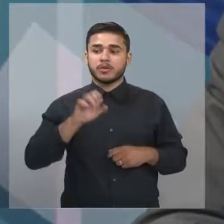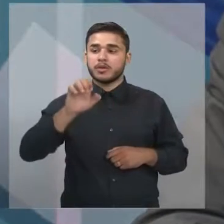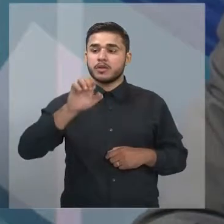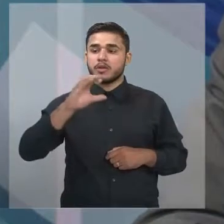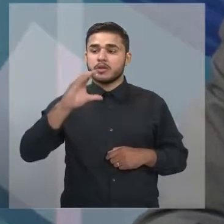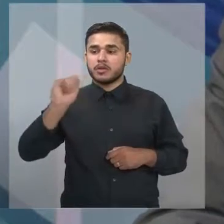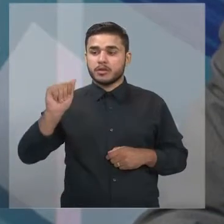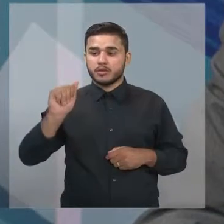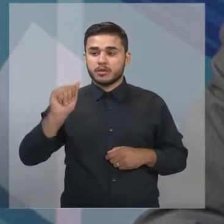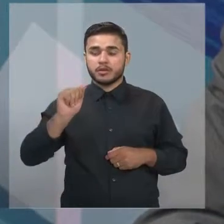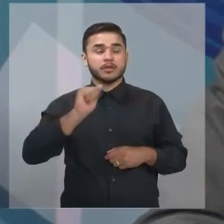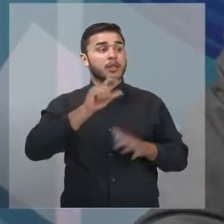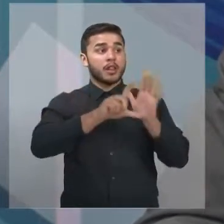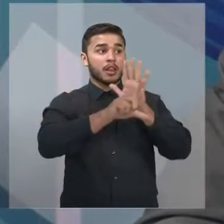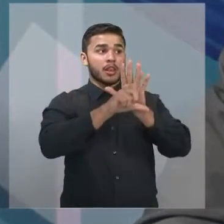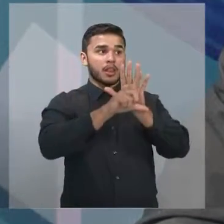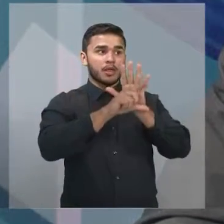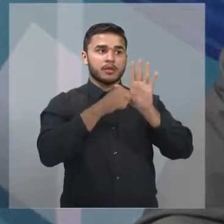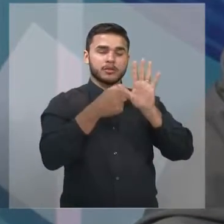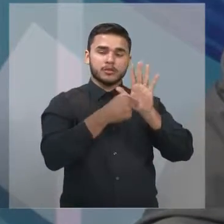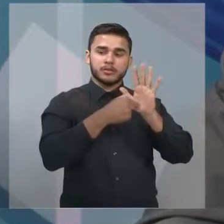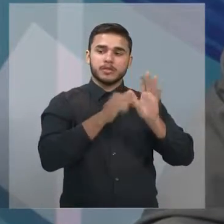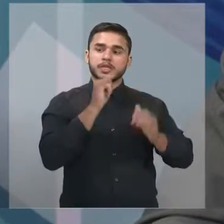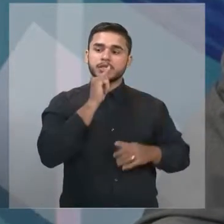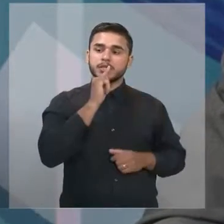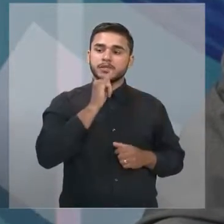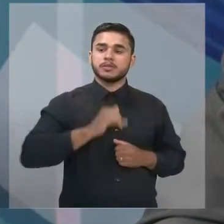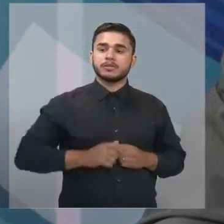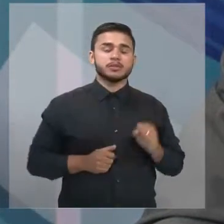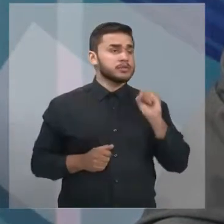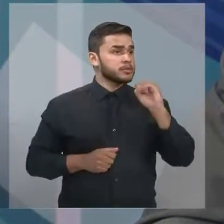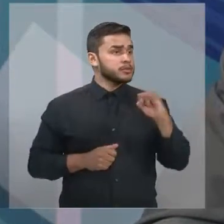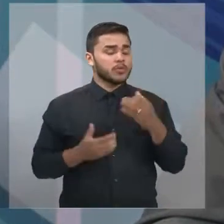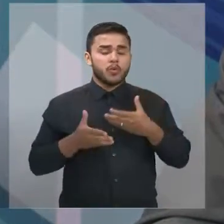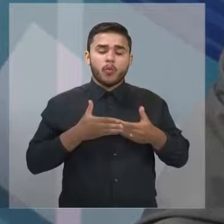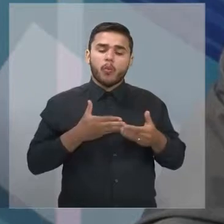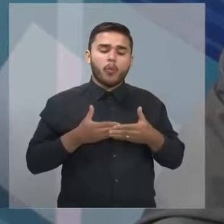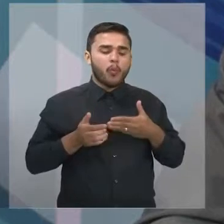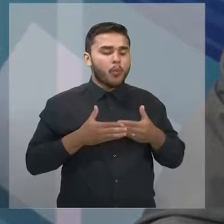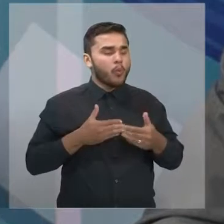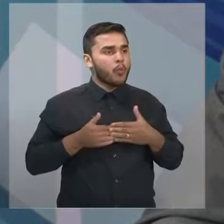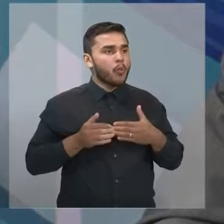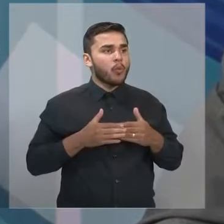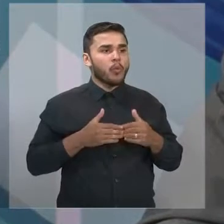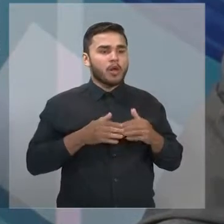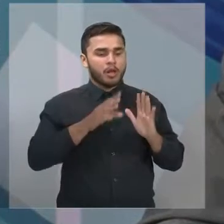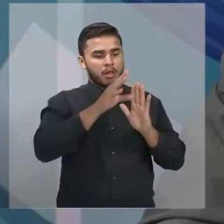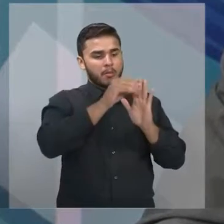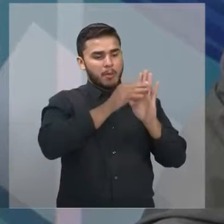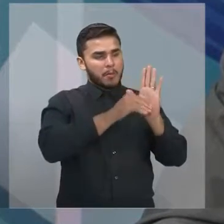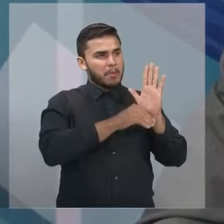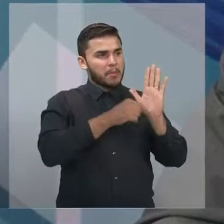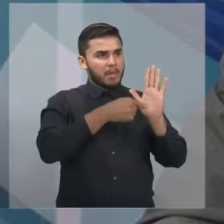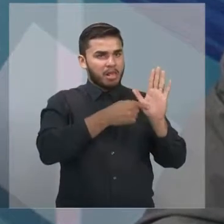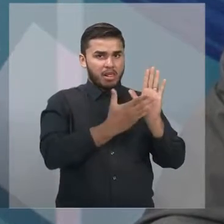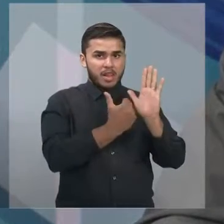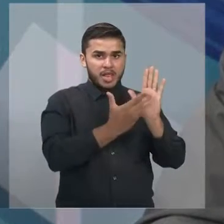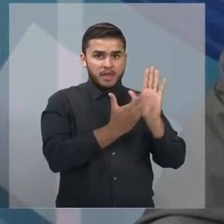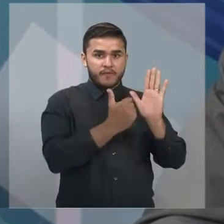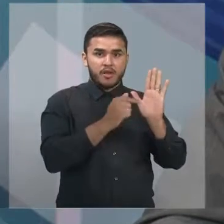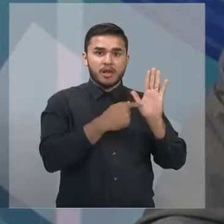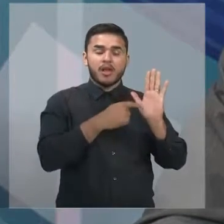do Adolescente, ECA, que diz que qualquer matéria de conteúdo erótico deve